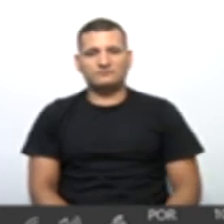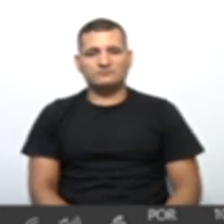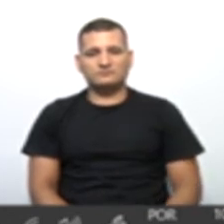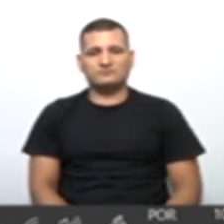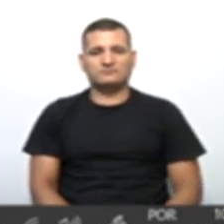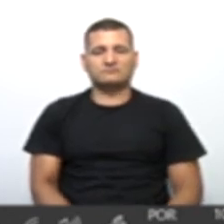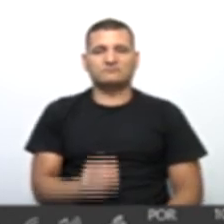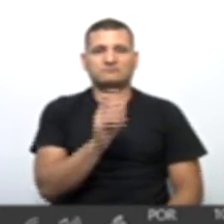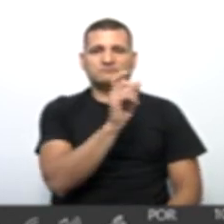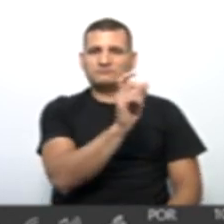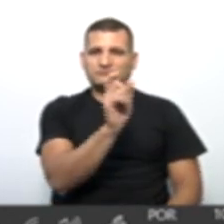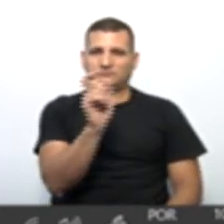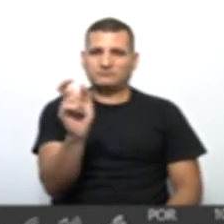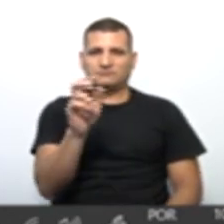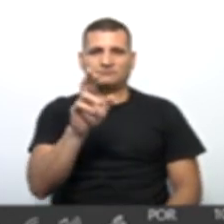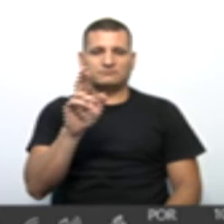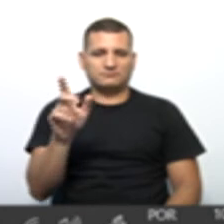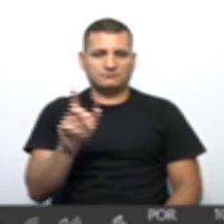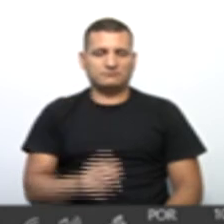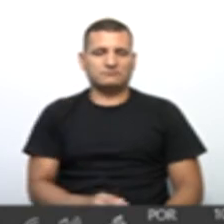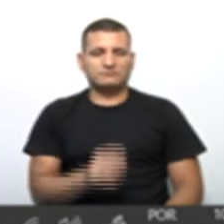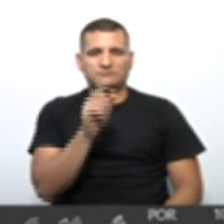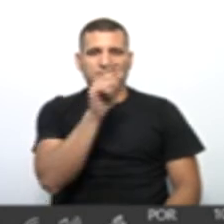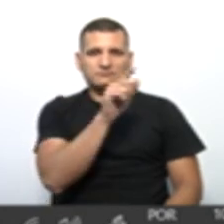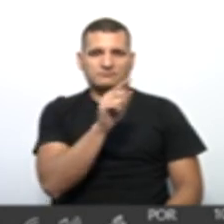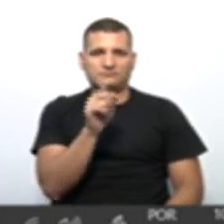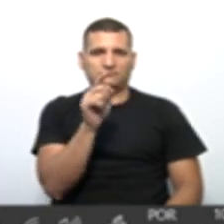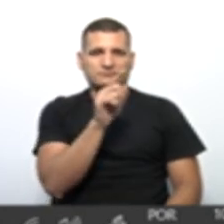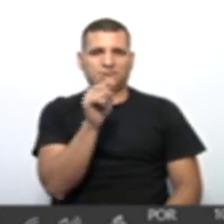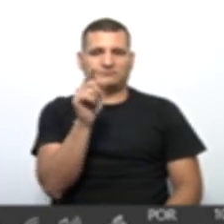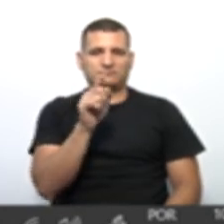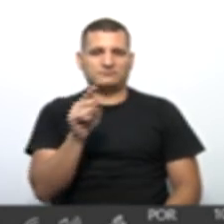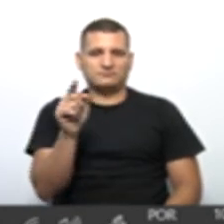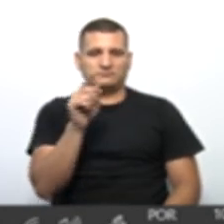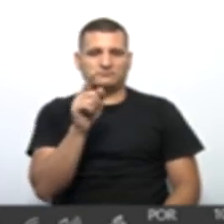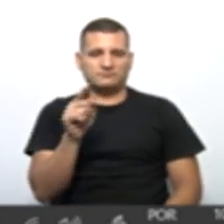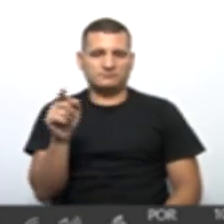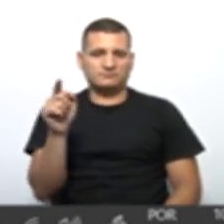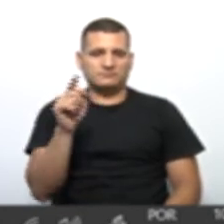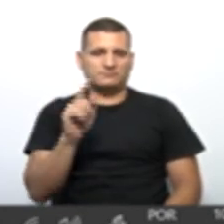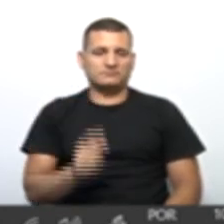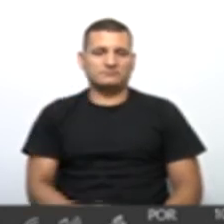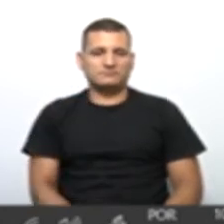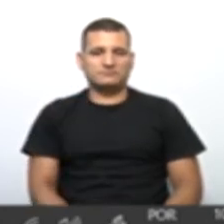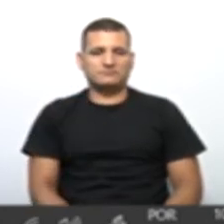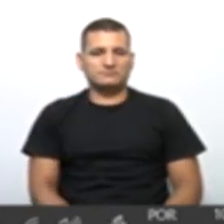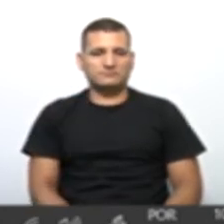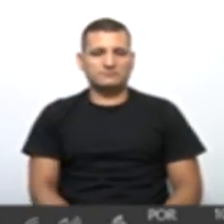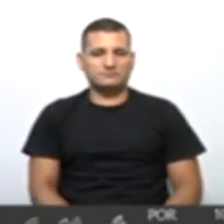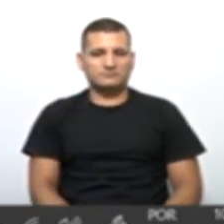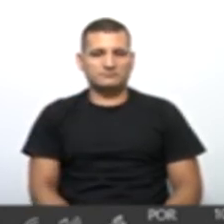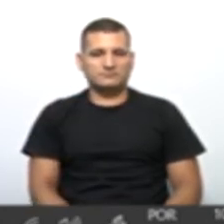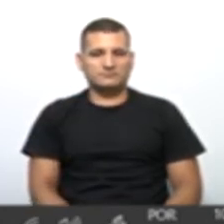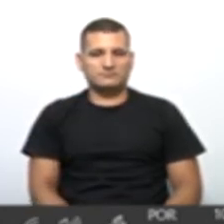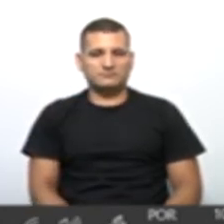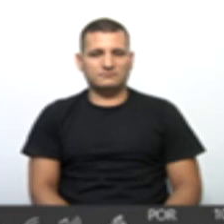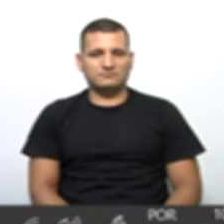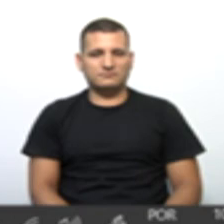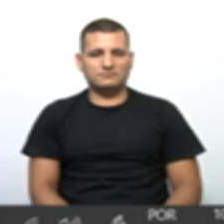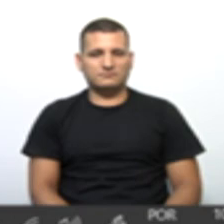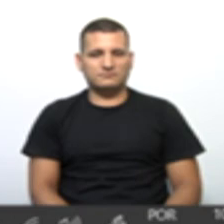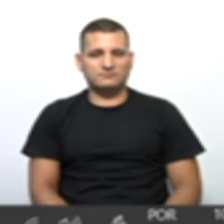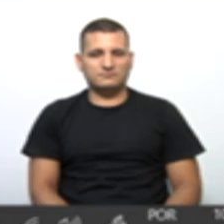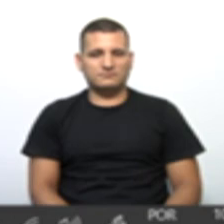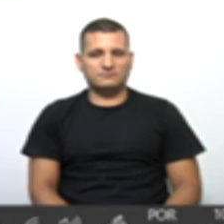botões diferentes mais bonitinhos arredondados proteus links conseguir uns links ou mais